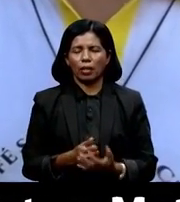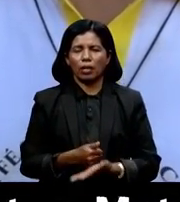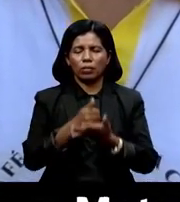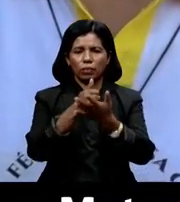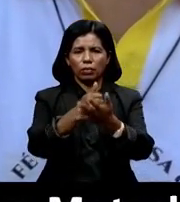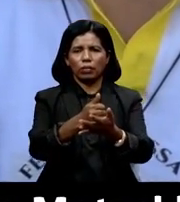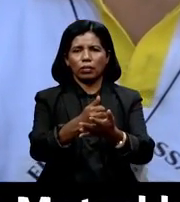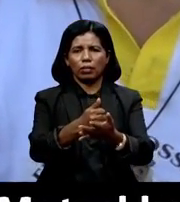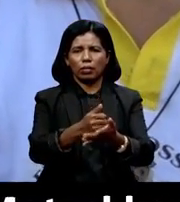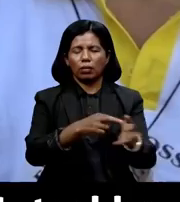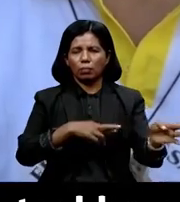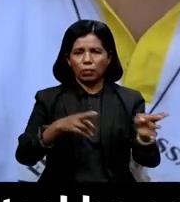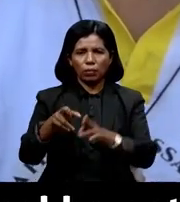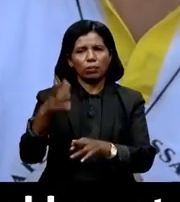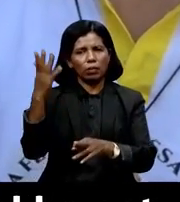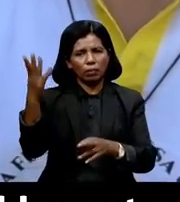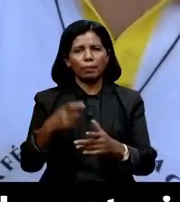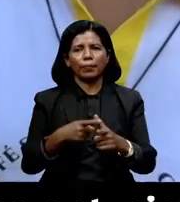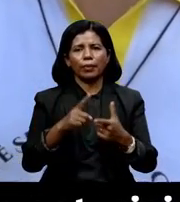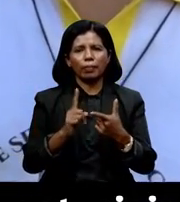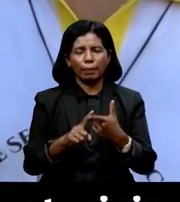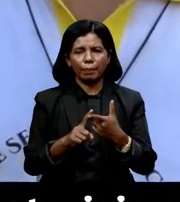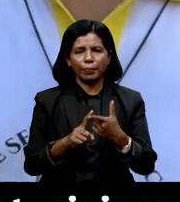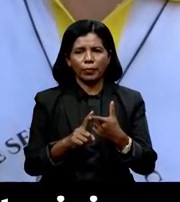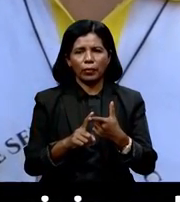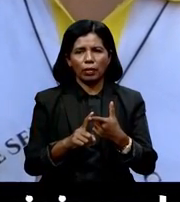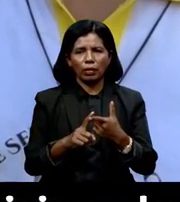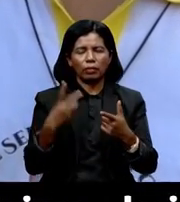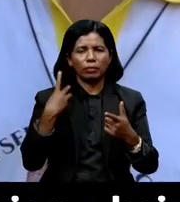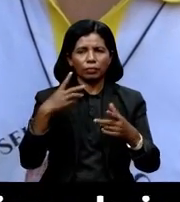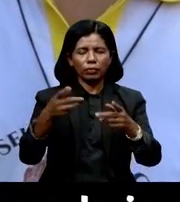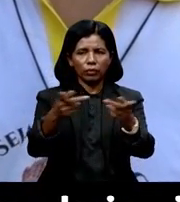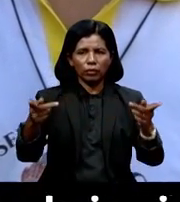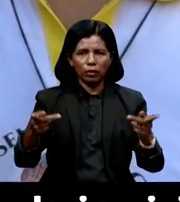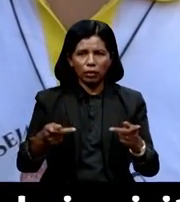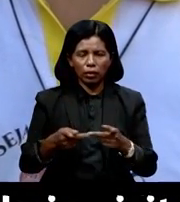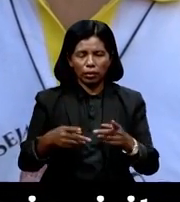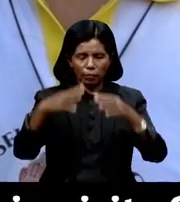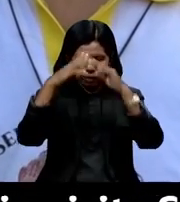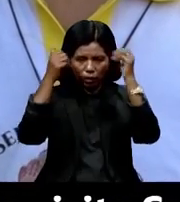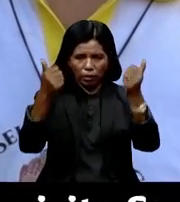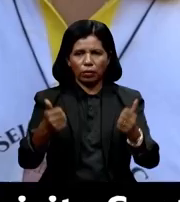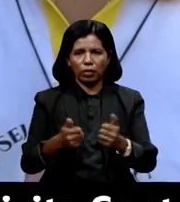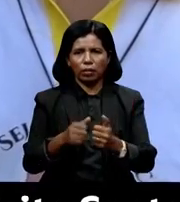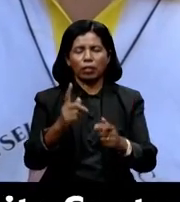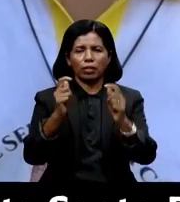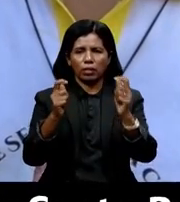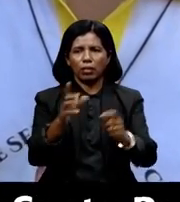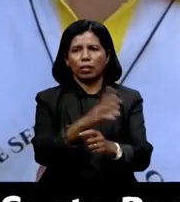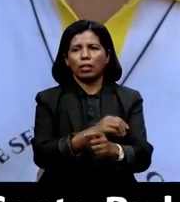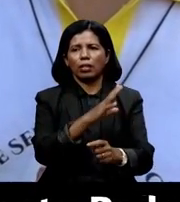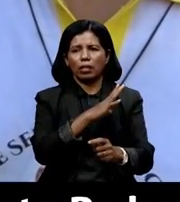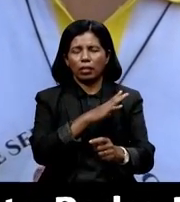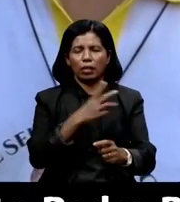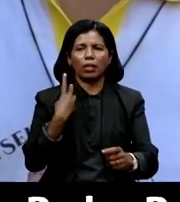facilidade mos pronto hutu ene ba no mos alojamento mos presente autoridade tenta hela hein hela